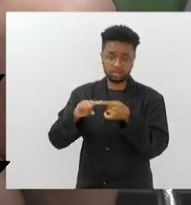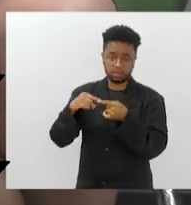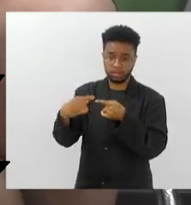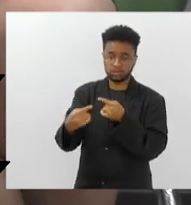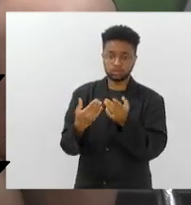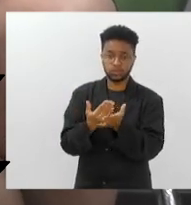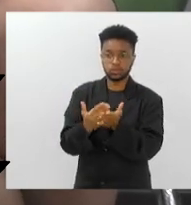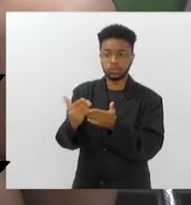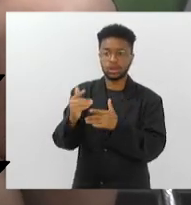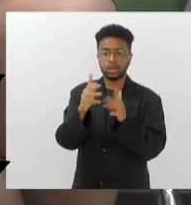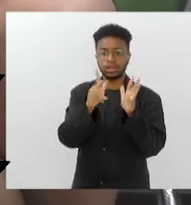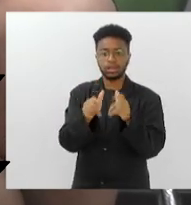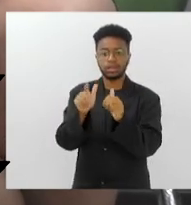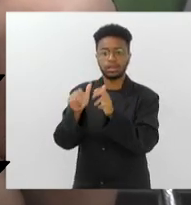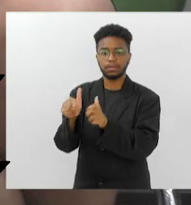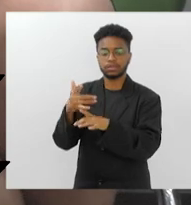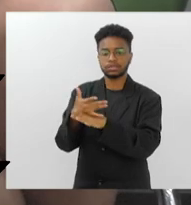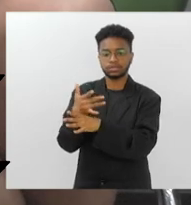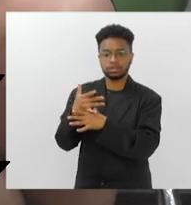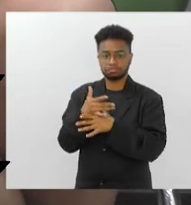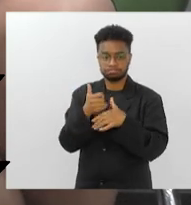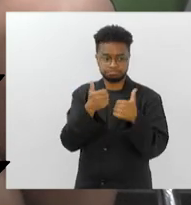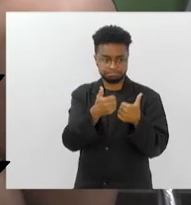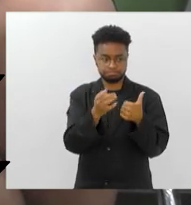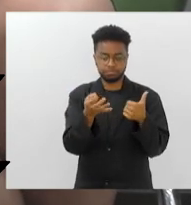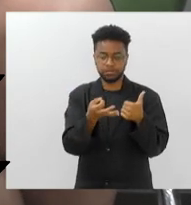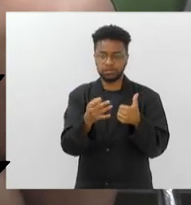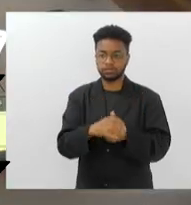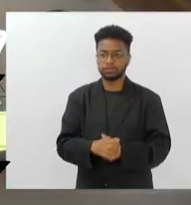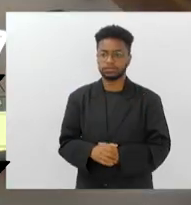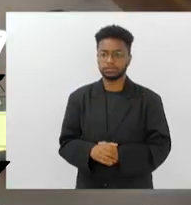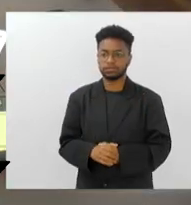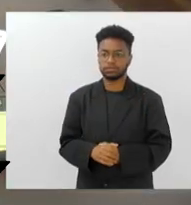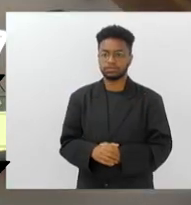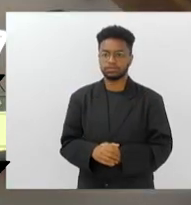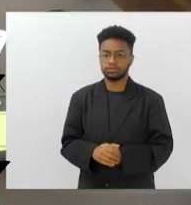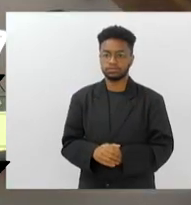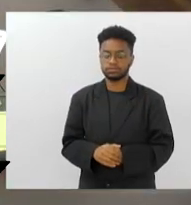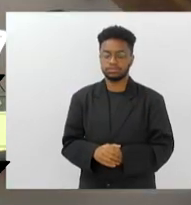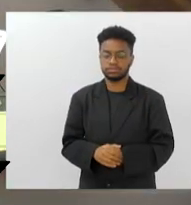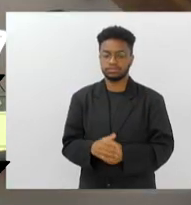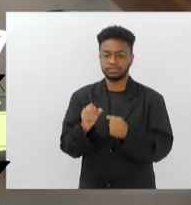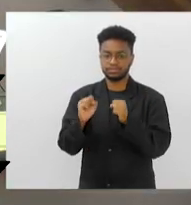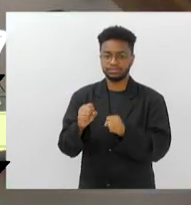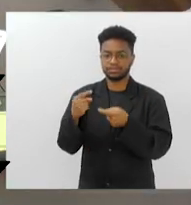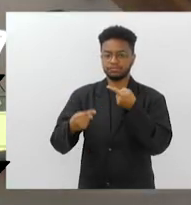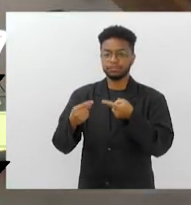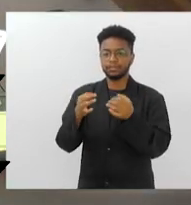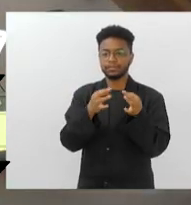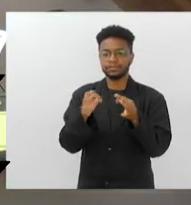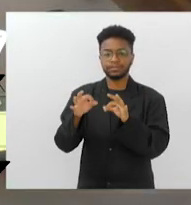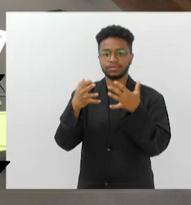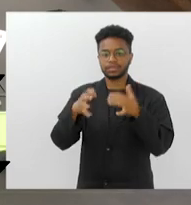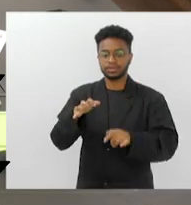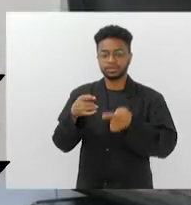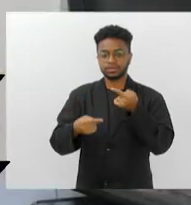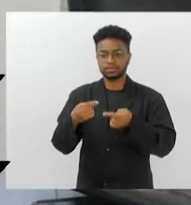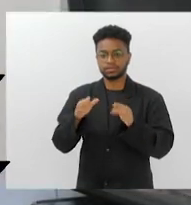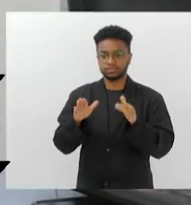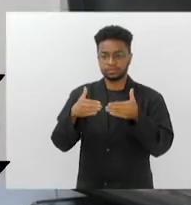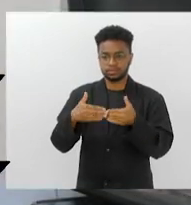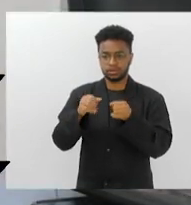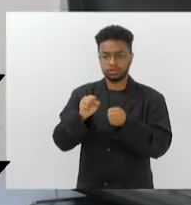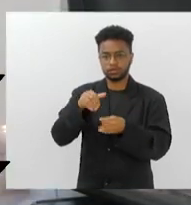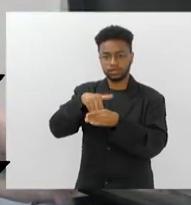pesa Urbana perfeito al em discussão não havendo Quem Queira discutir encerrada a discussão em